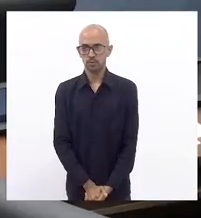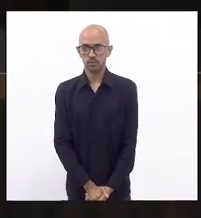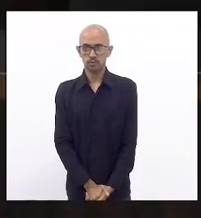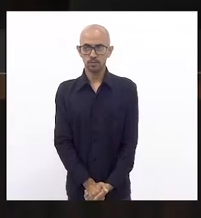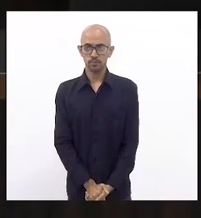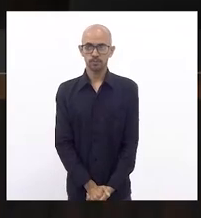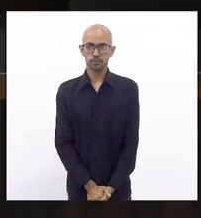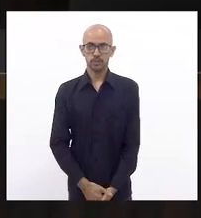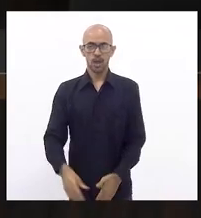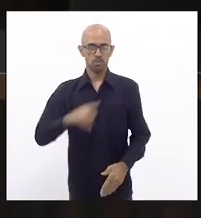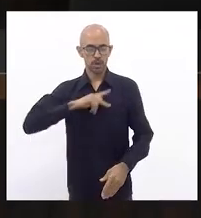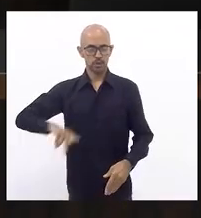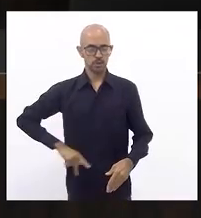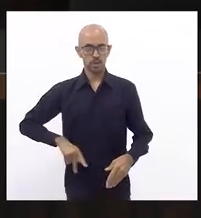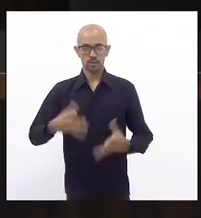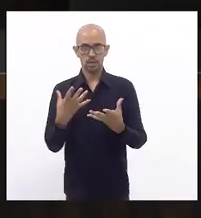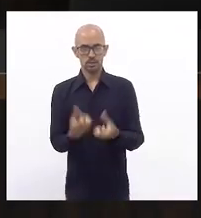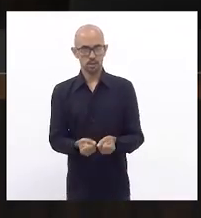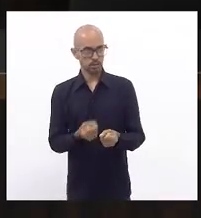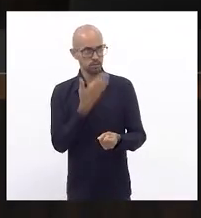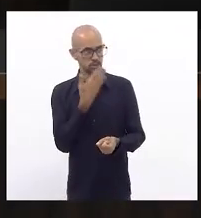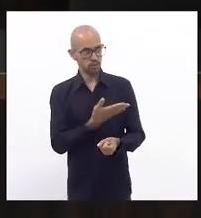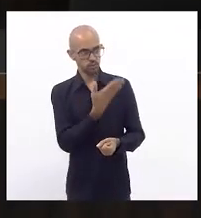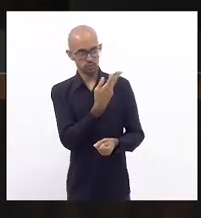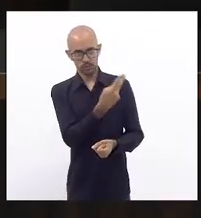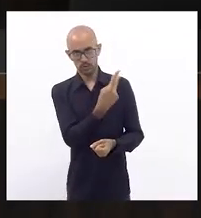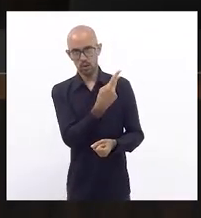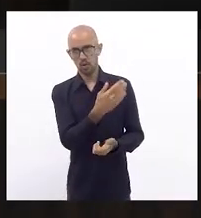A presidência defere o pedido de Vossa Excelência.